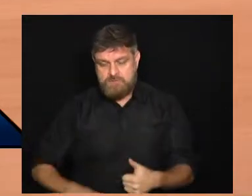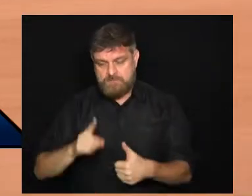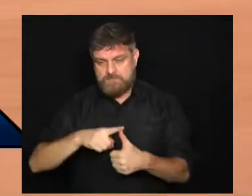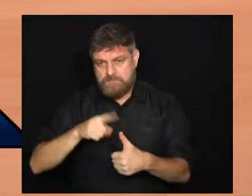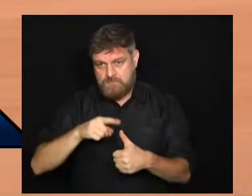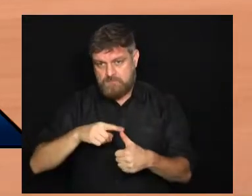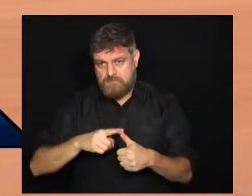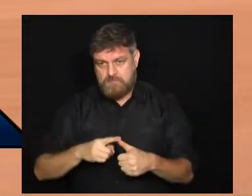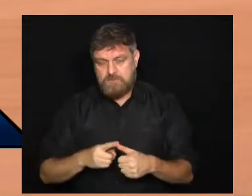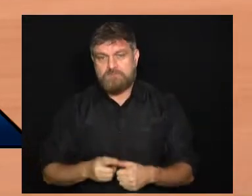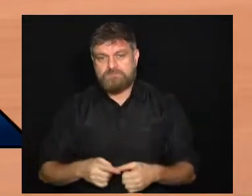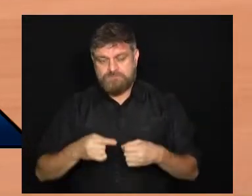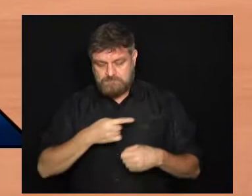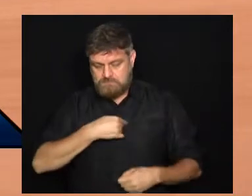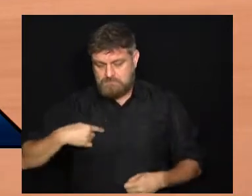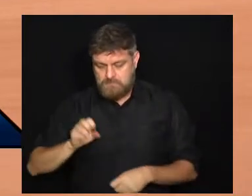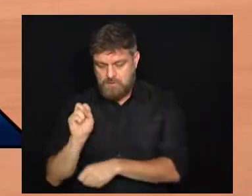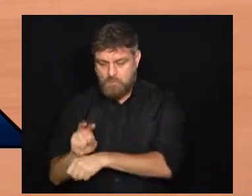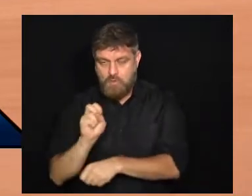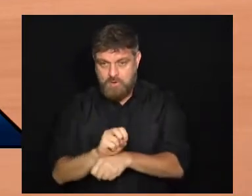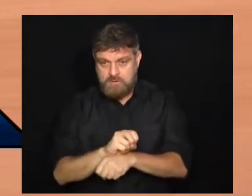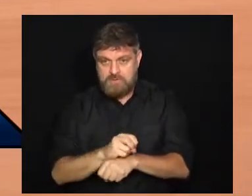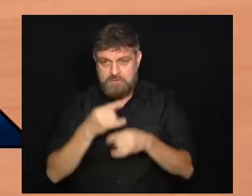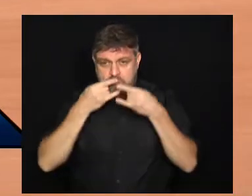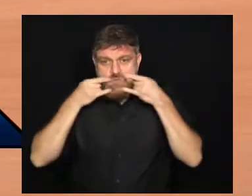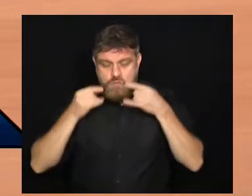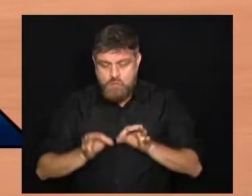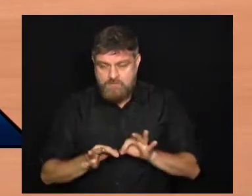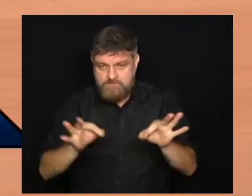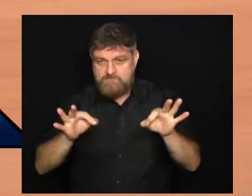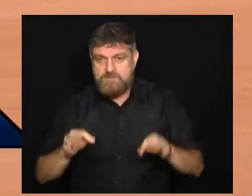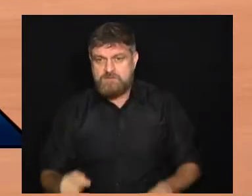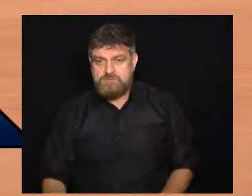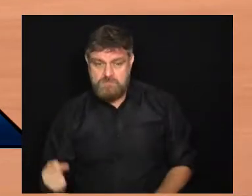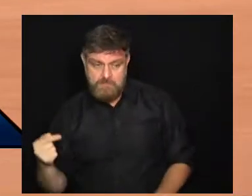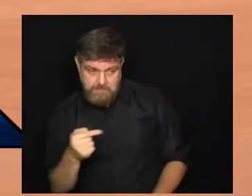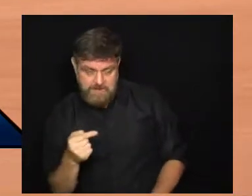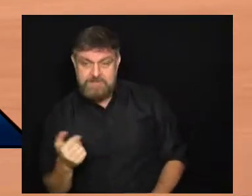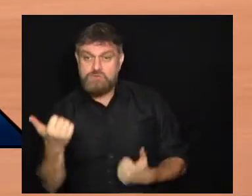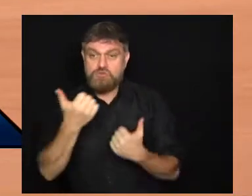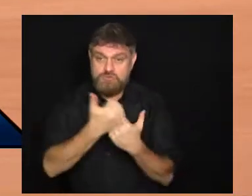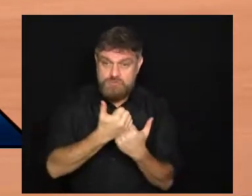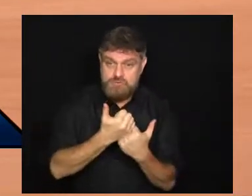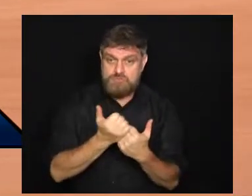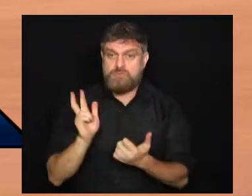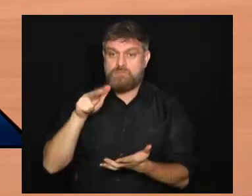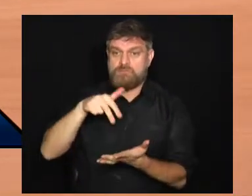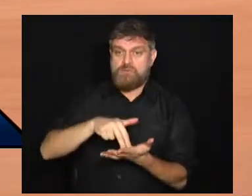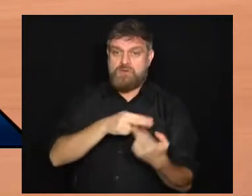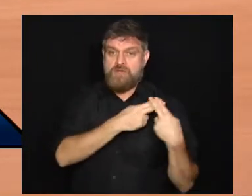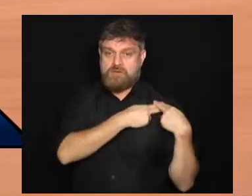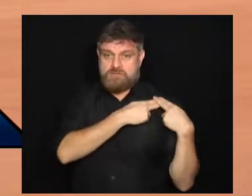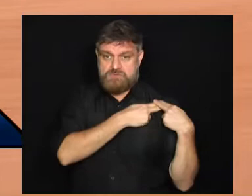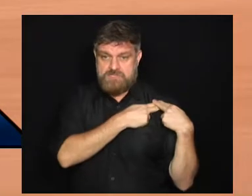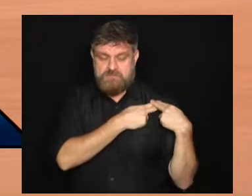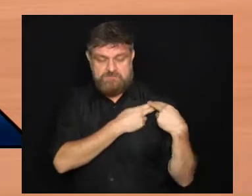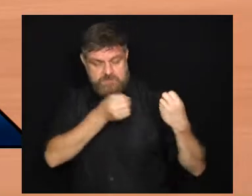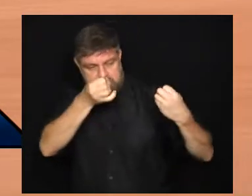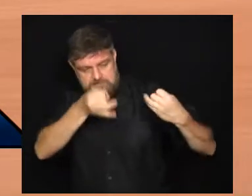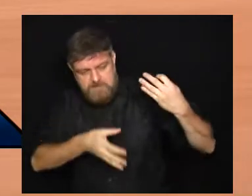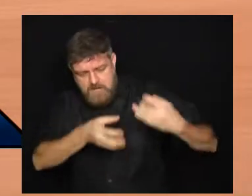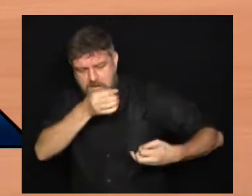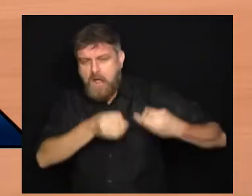né? Então, hoje o Marcos Pimenta não pôde vir, mas o Marcos Almeida está aqui presente e vai nos fazer